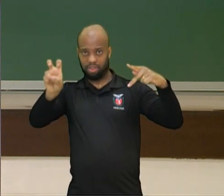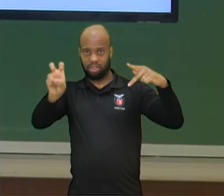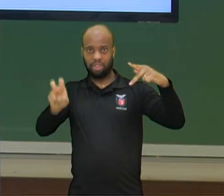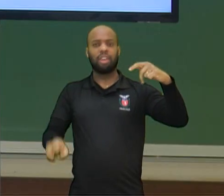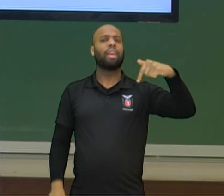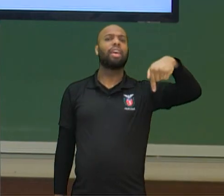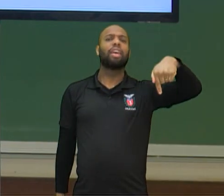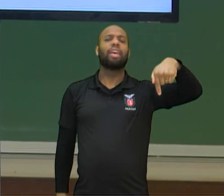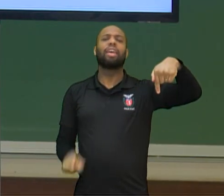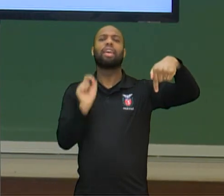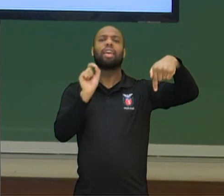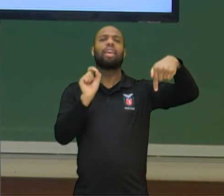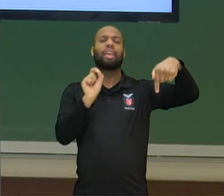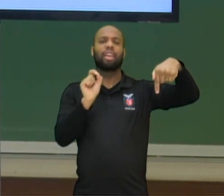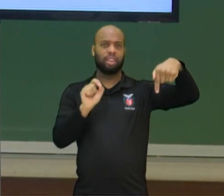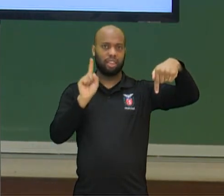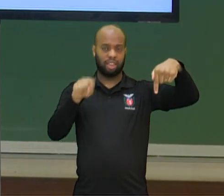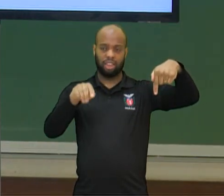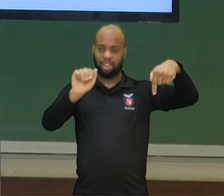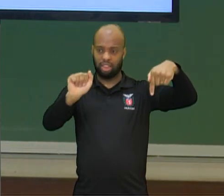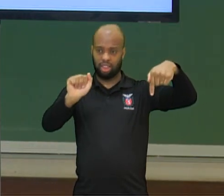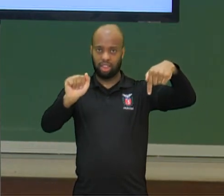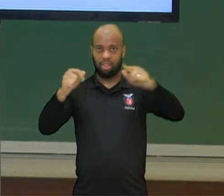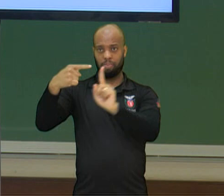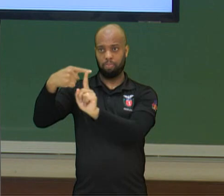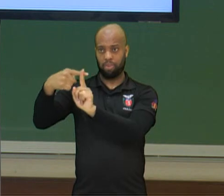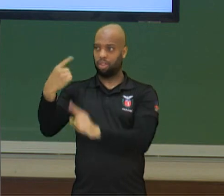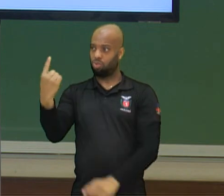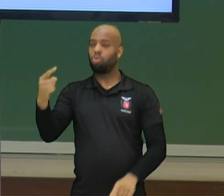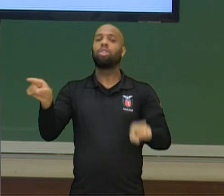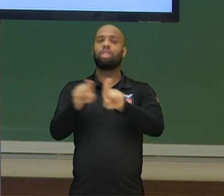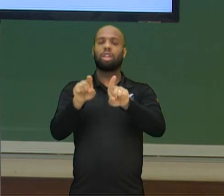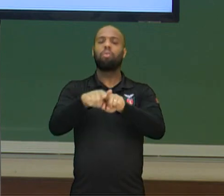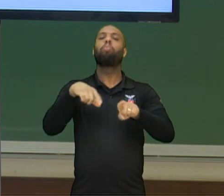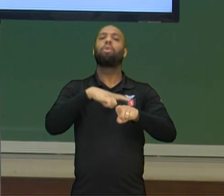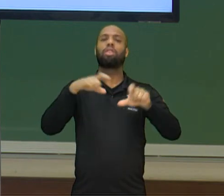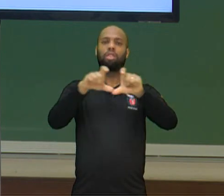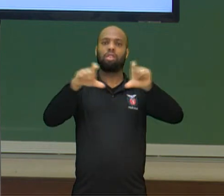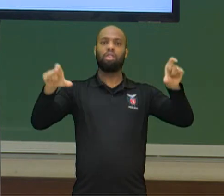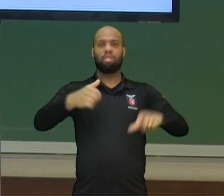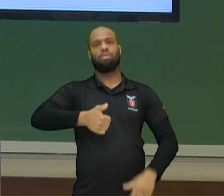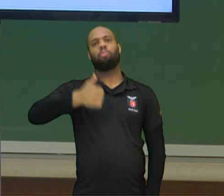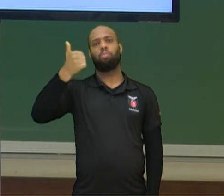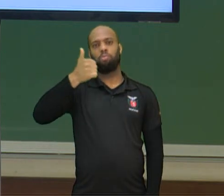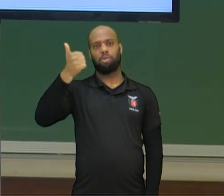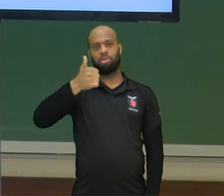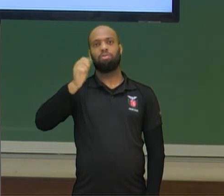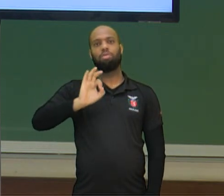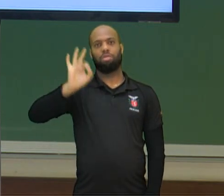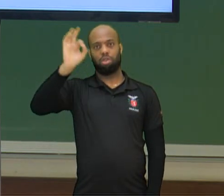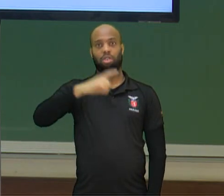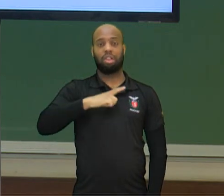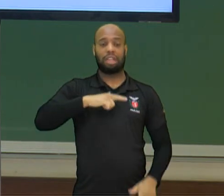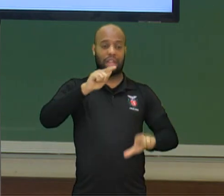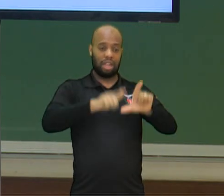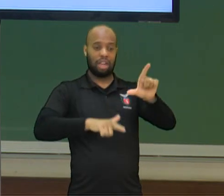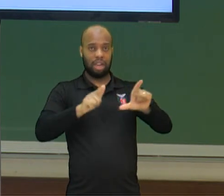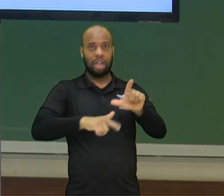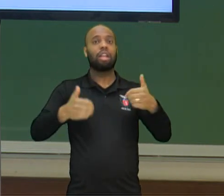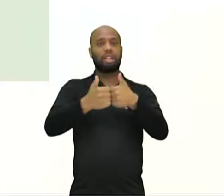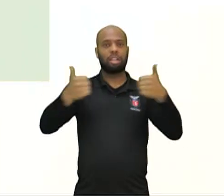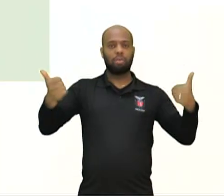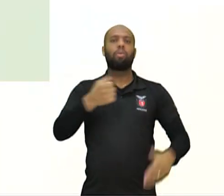Q? A mais 1. Então, resultou também numa equaçãozinha do primeiro grau. Letra para um lado, número para o